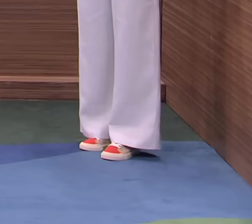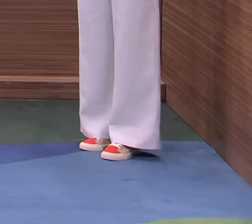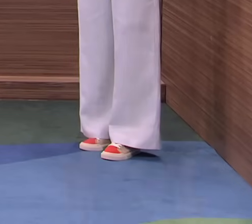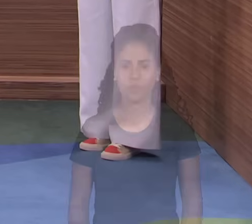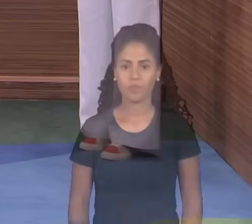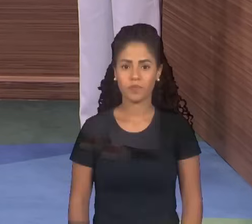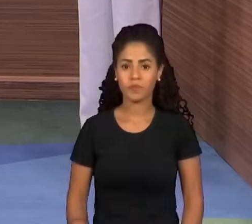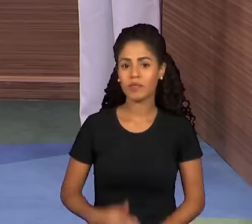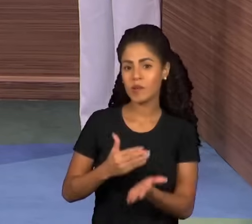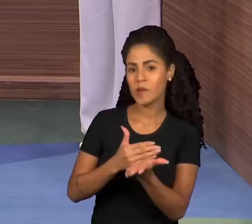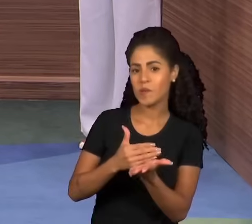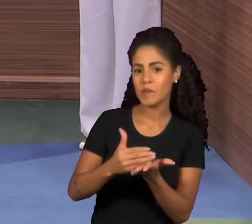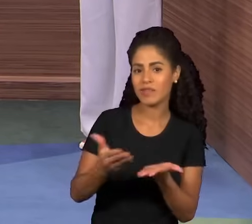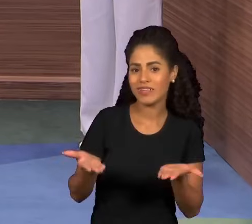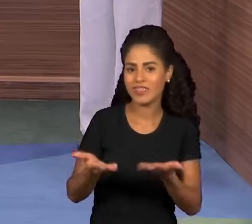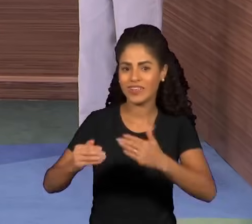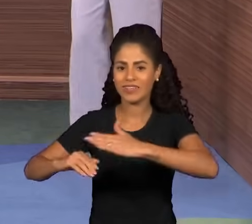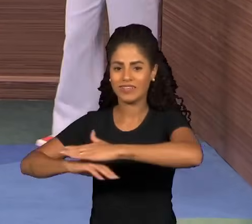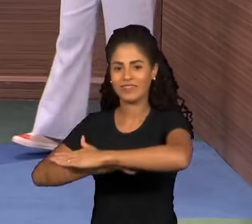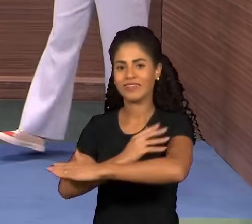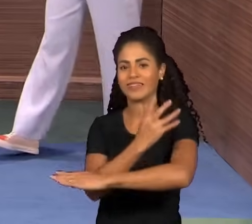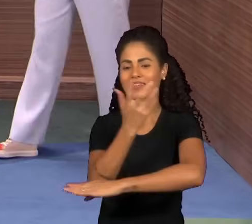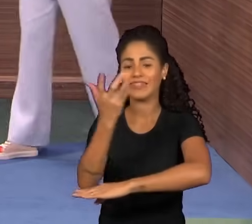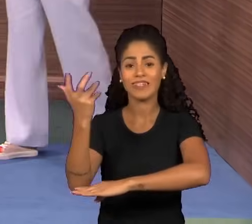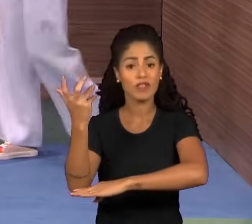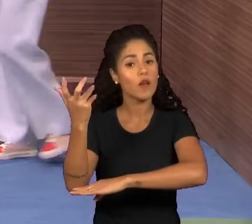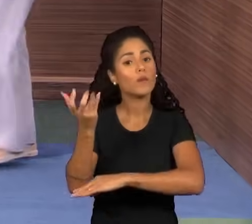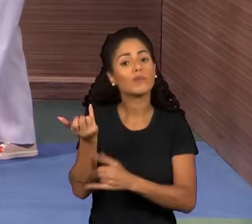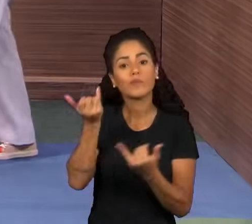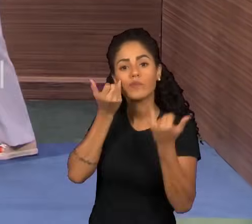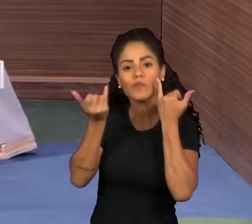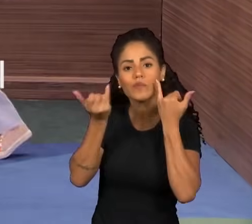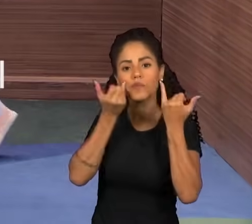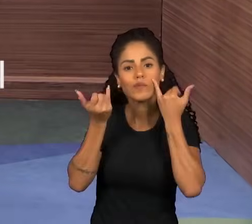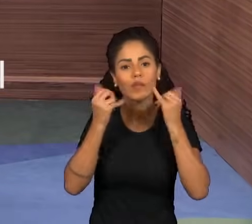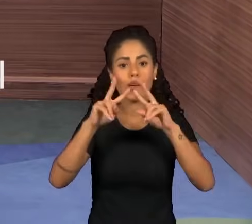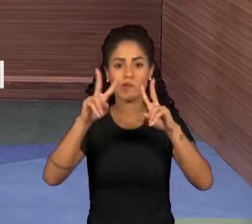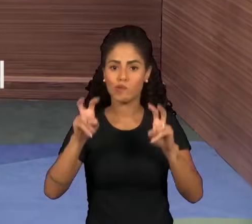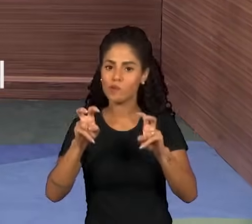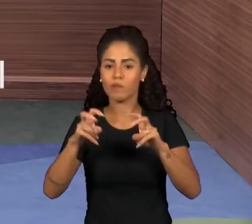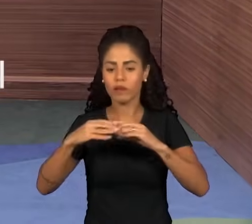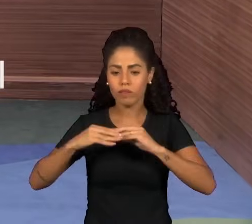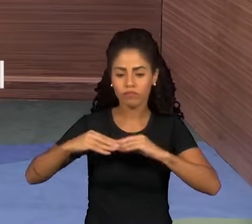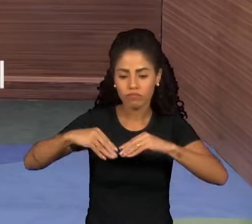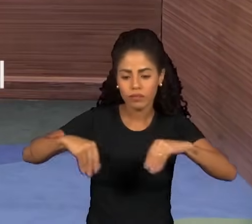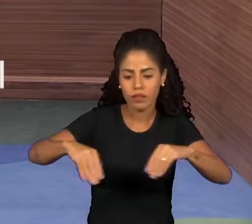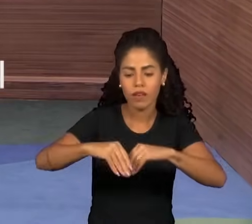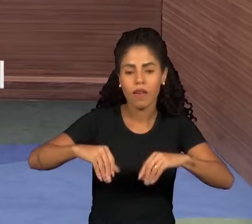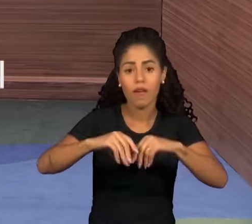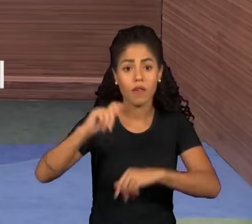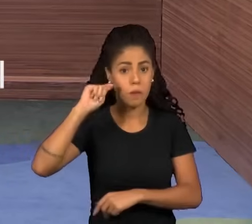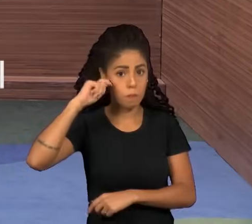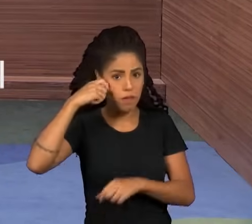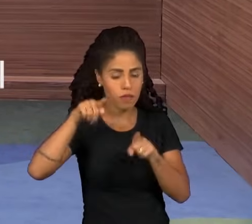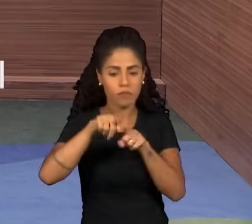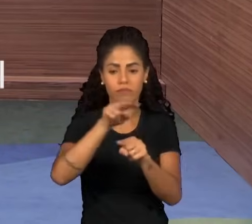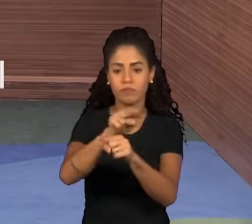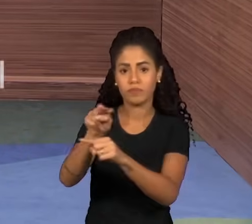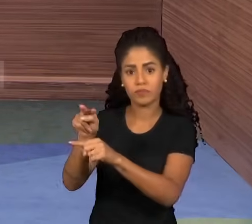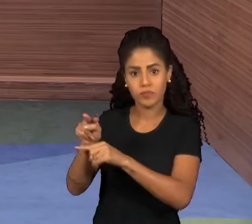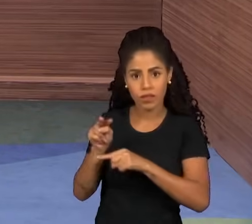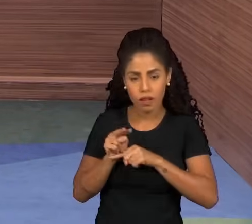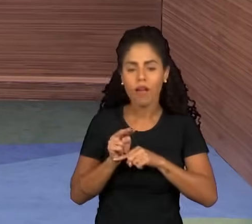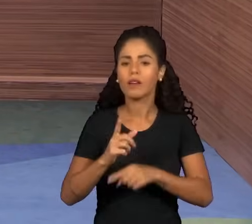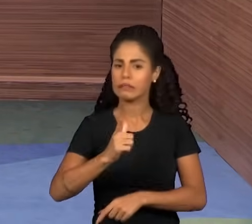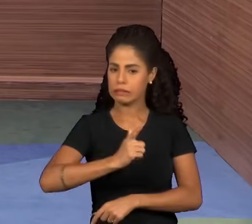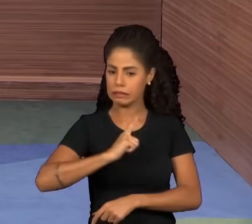Está no ar o Repórter Eco, com informações sobre a origem da Terra Preta, as unidades criadas para preservar os